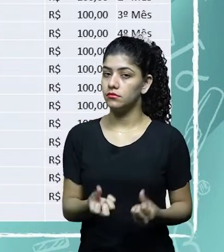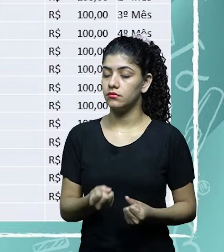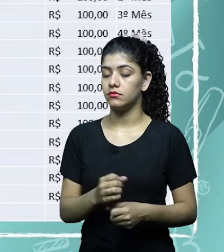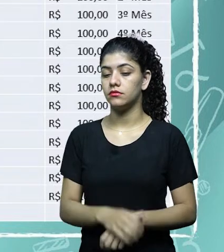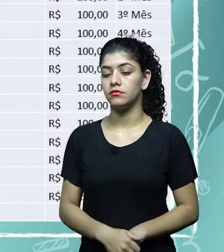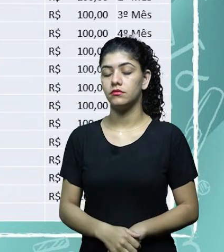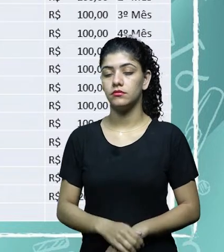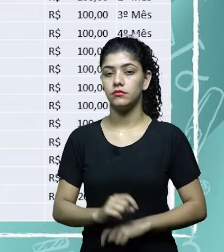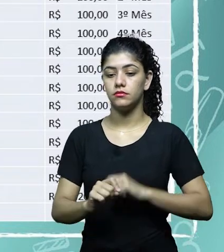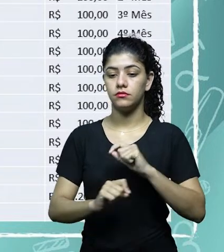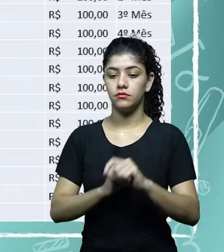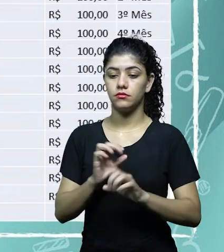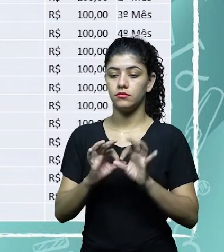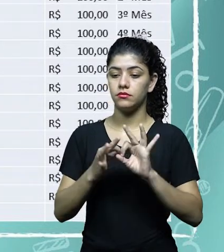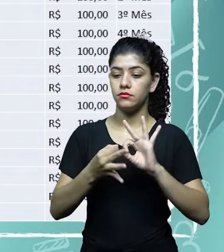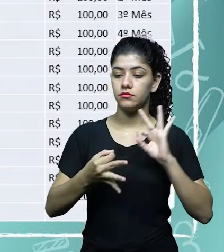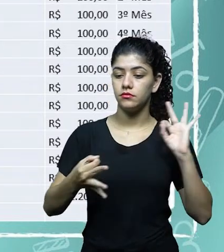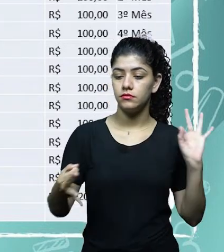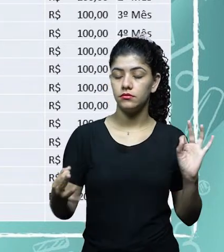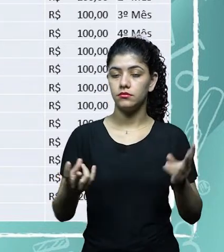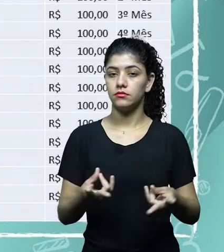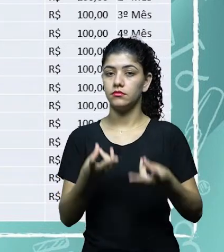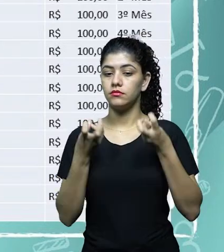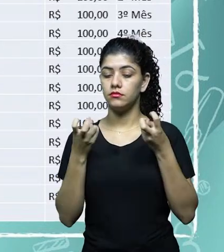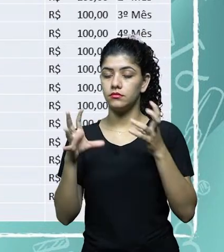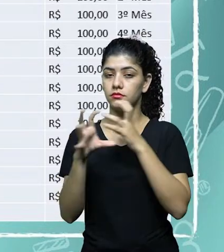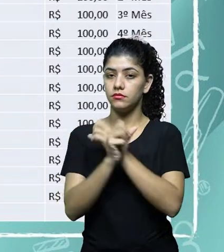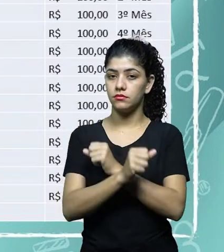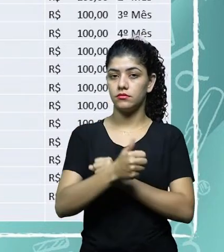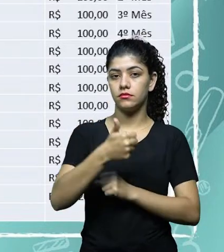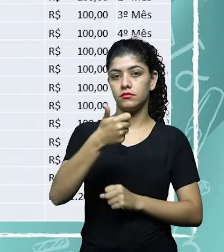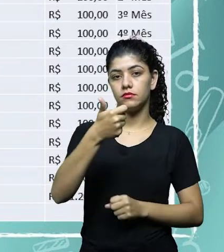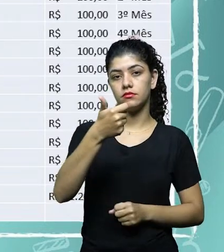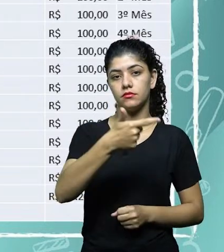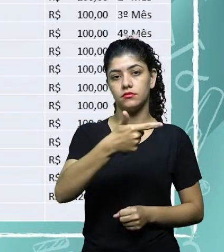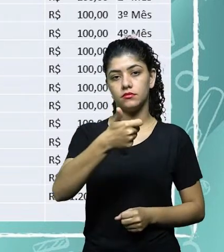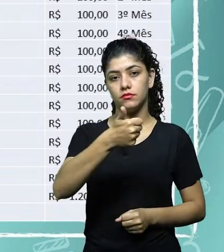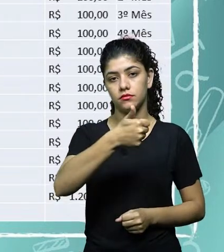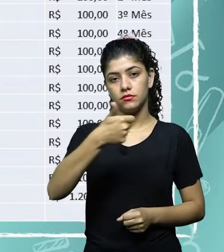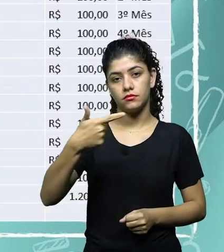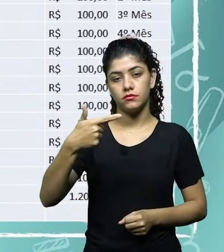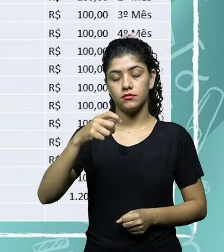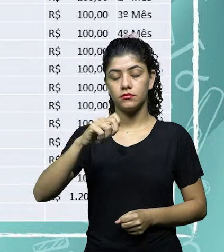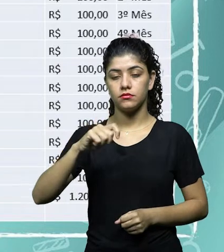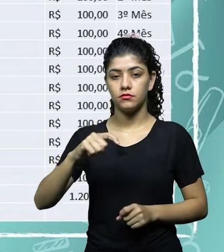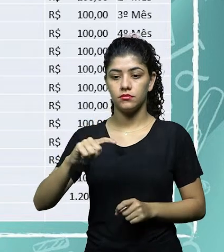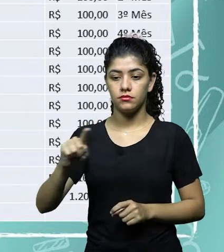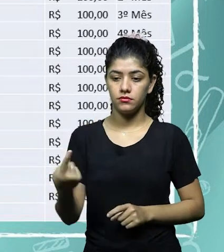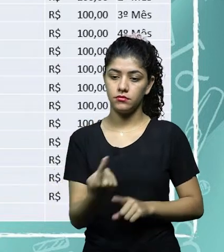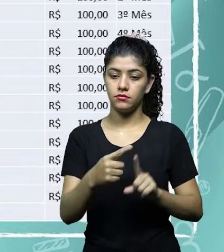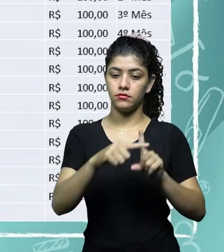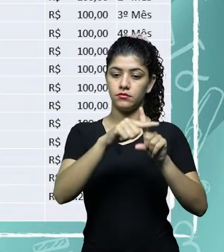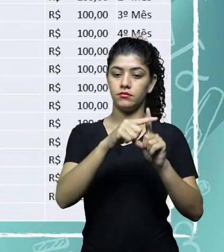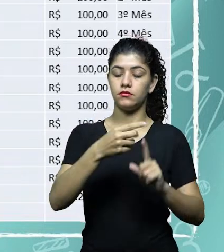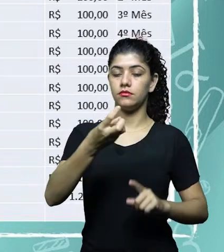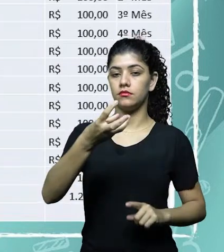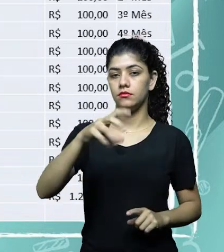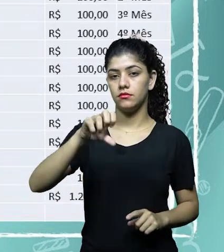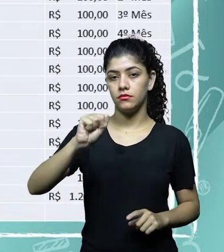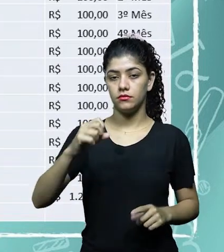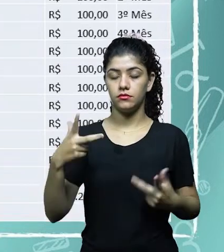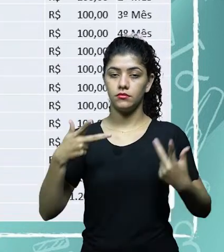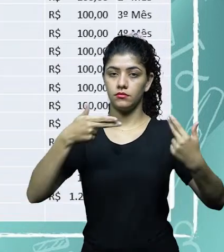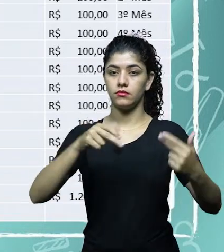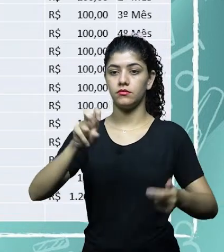clientes a receber do ativo não circulante, ou seja, do longo prazo. Vejam que se você somar 12 mil com 38 mil, é igual a R$50